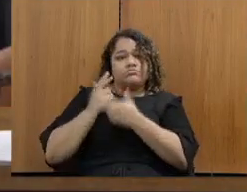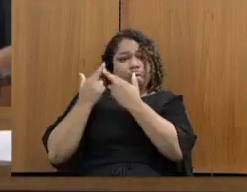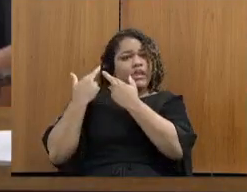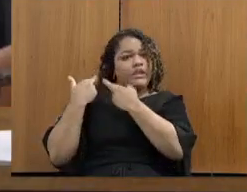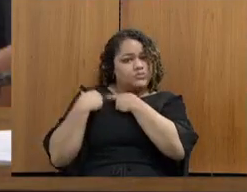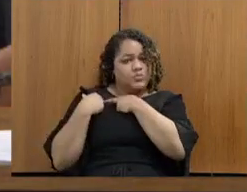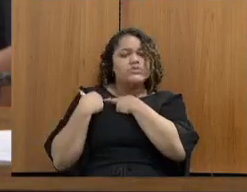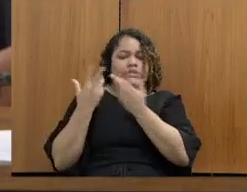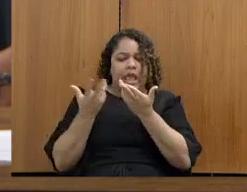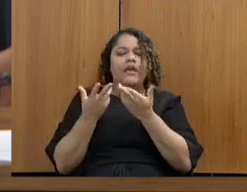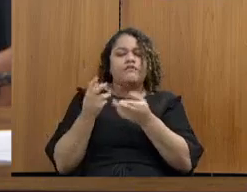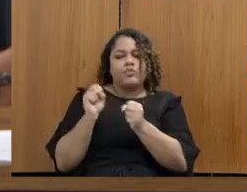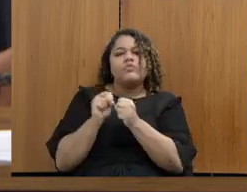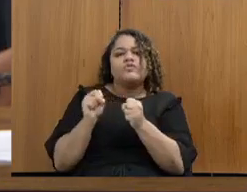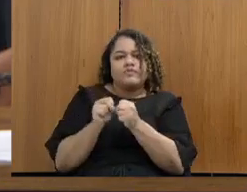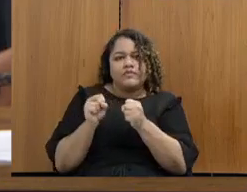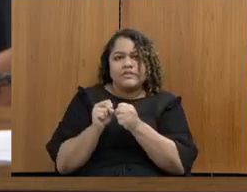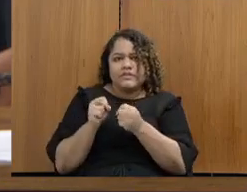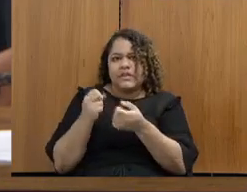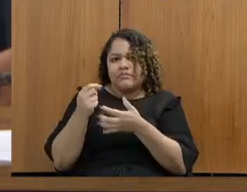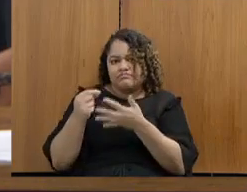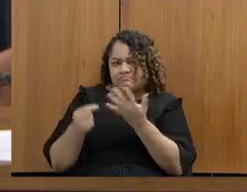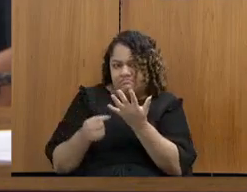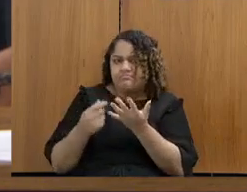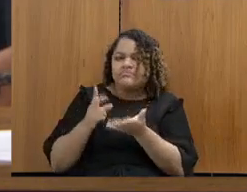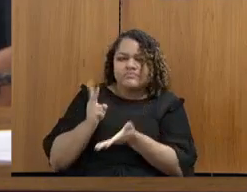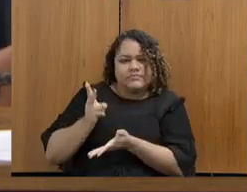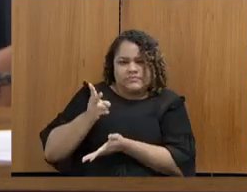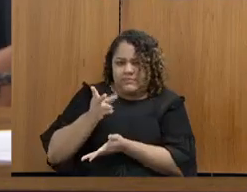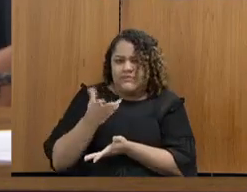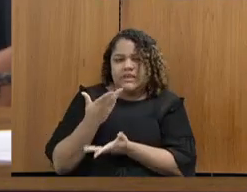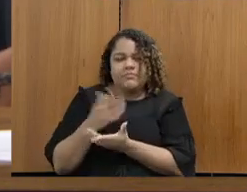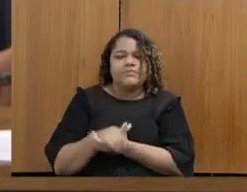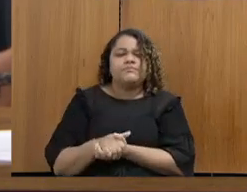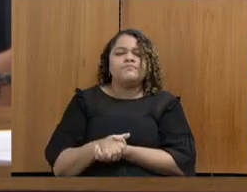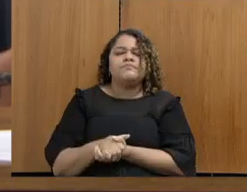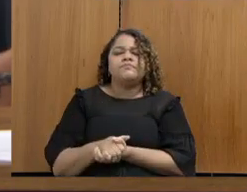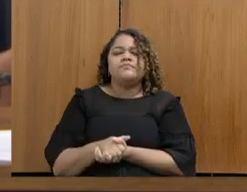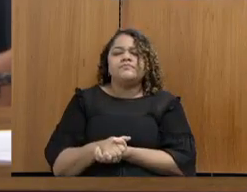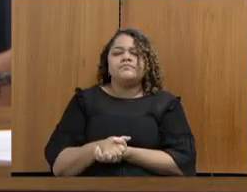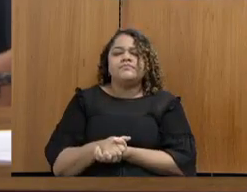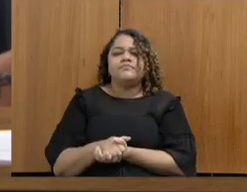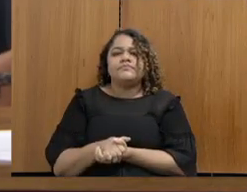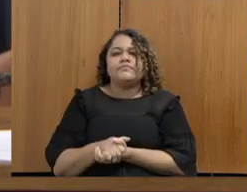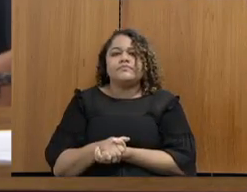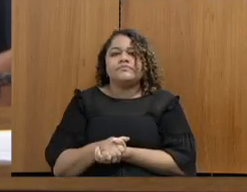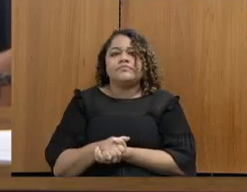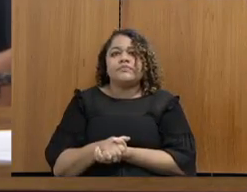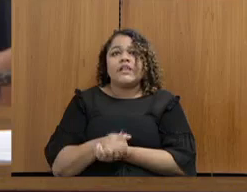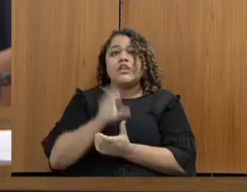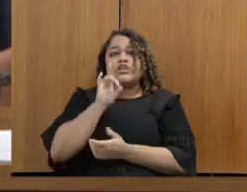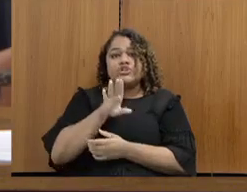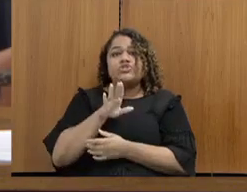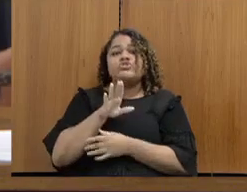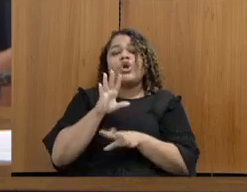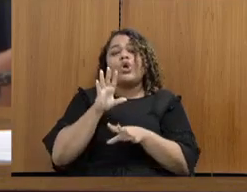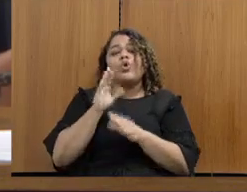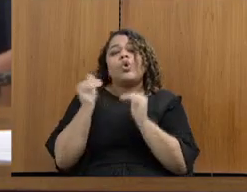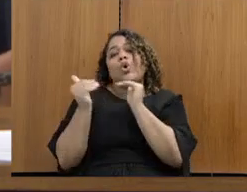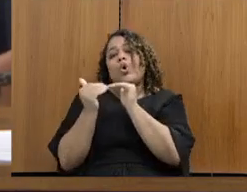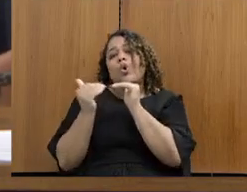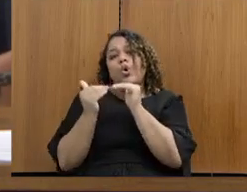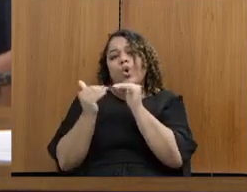das demandas né sempre né de forma muito responsável e colaborar aqui com a fala do deputado